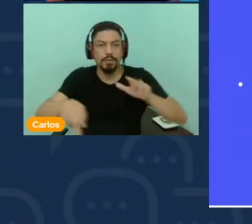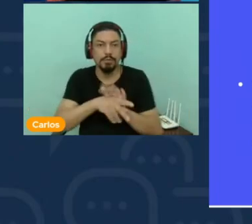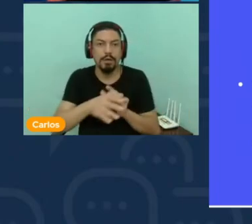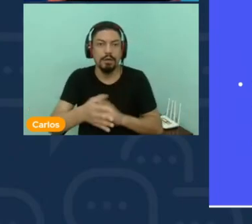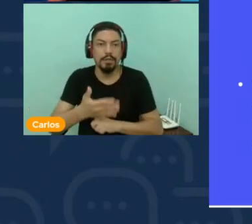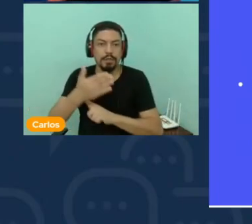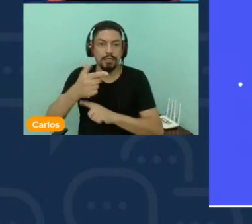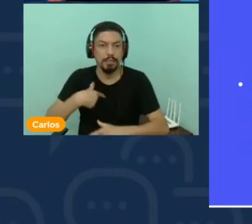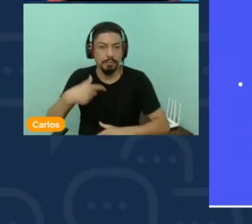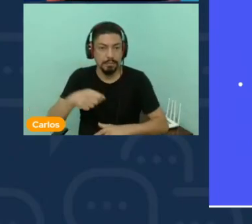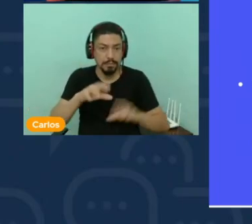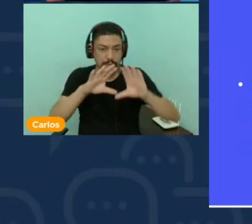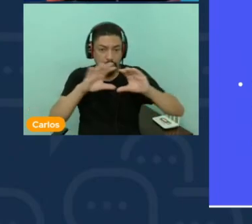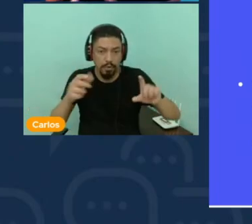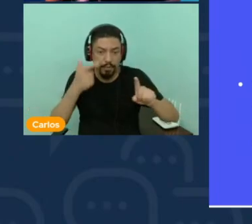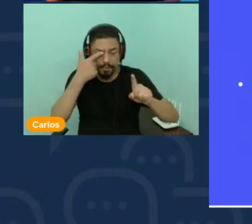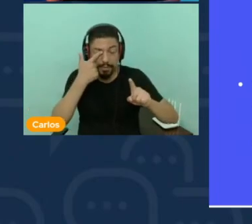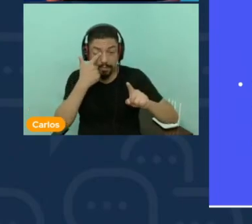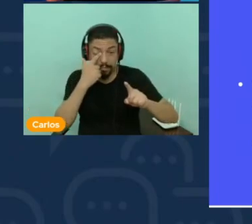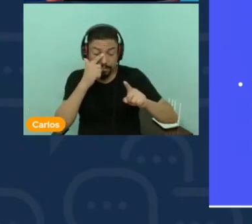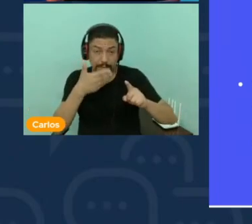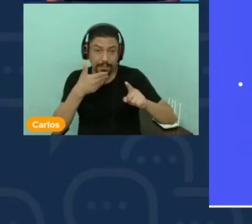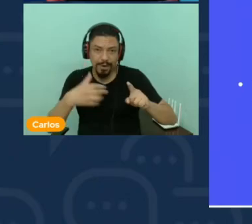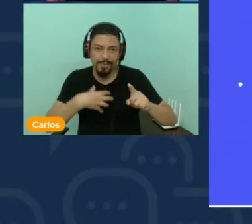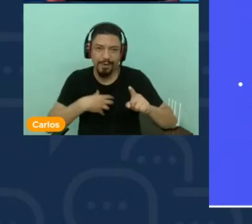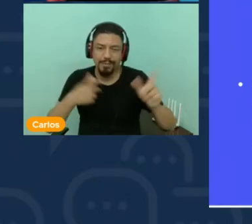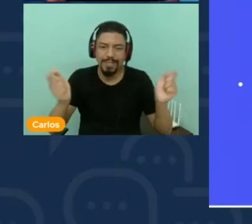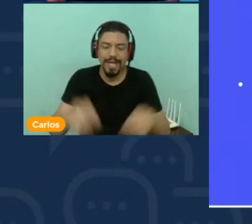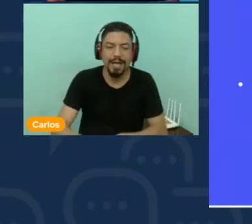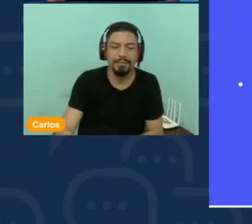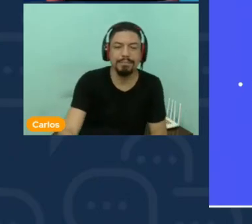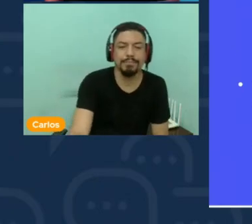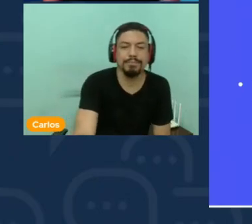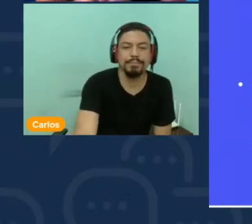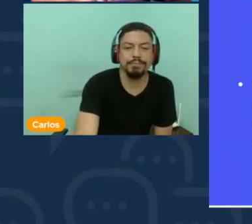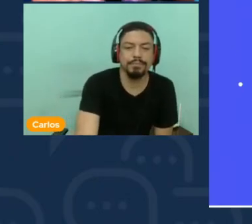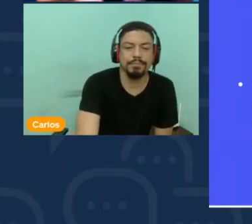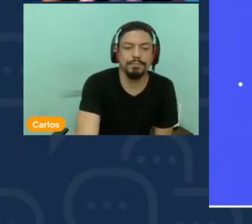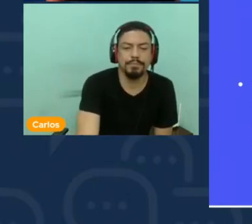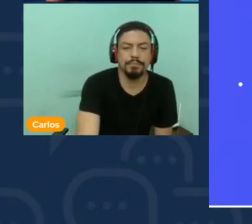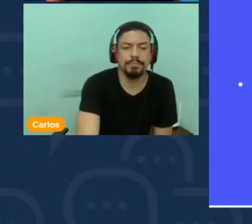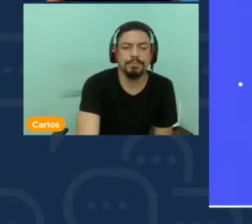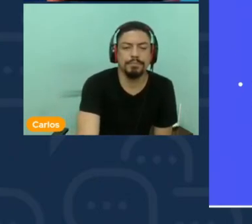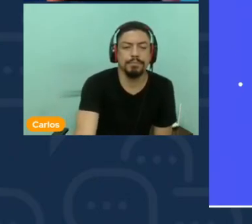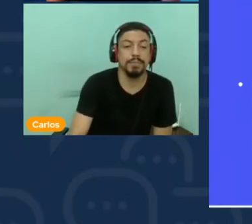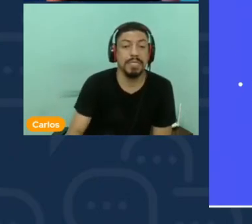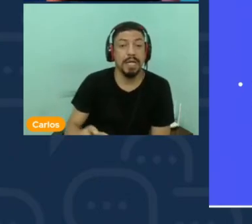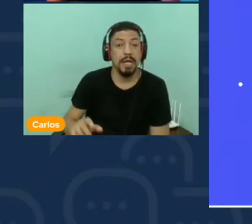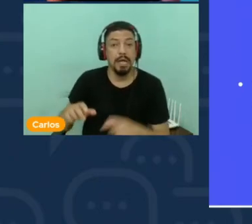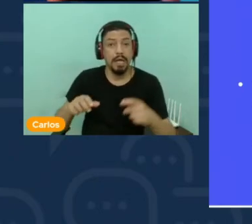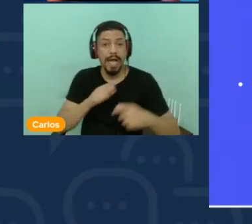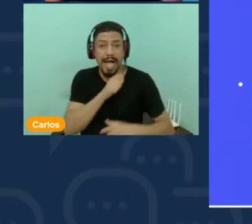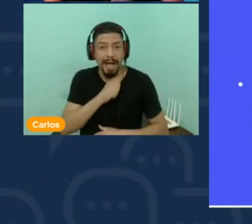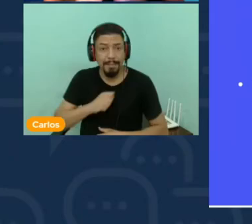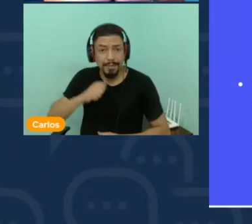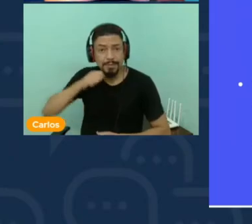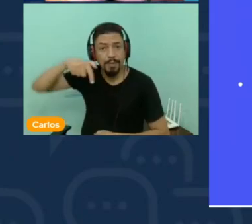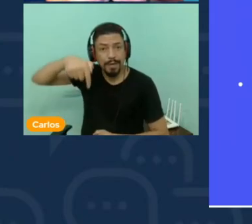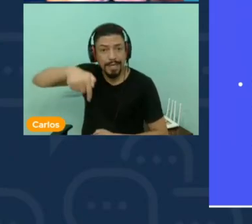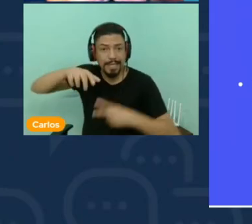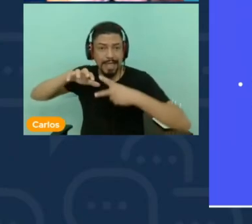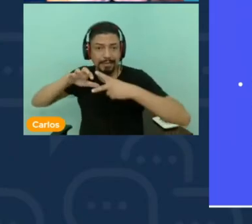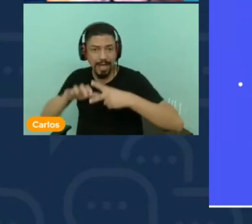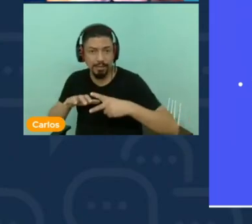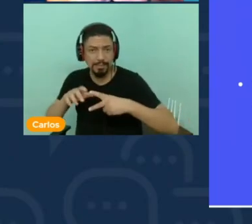que eu preciso na nuvem da melhor forma. E o Amazon Q Developer, ele também me ajuda com o